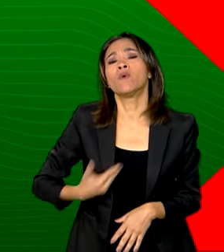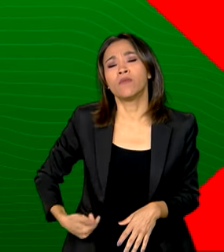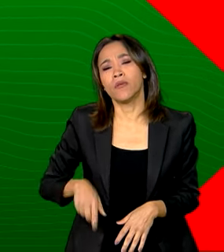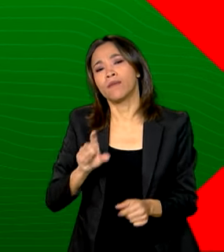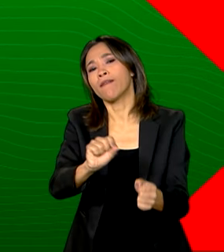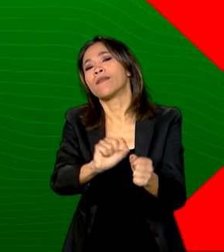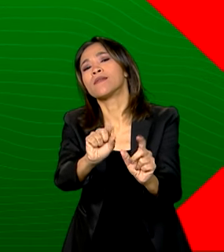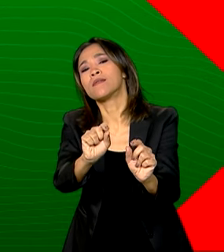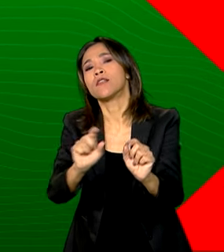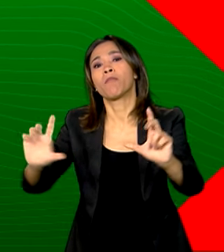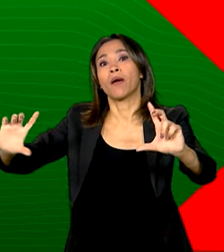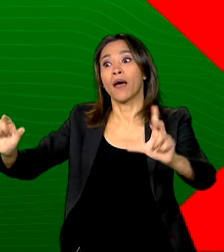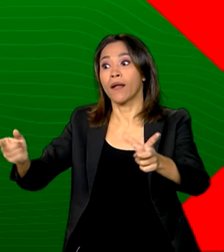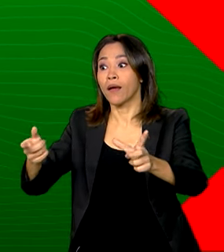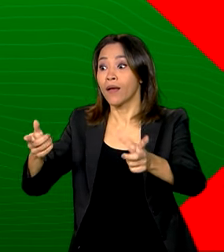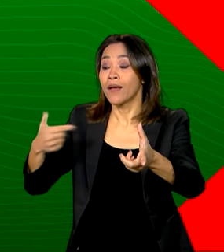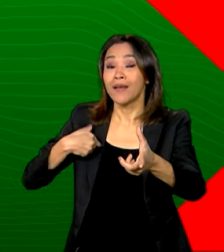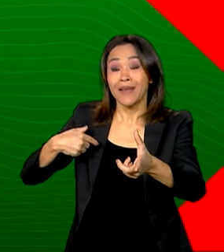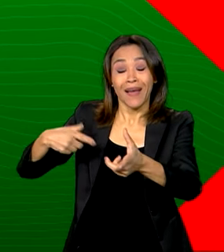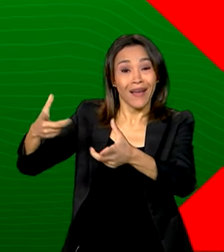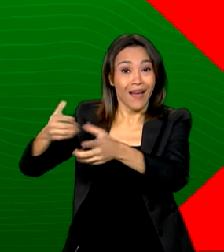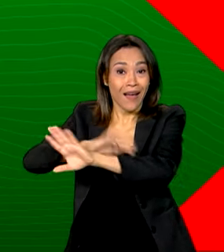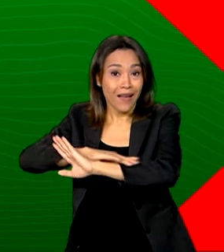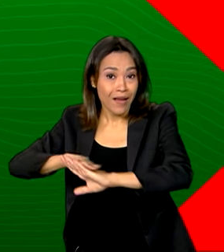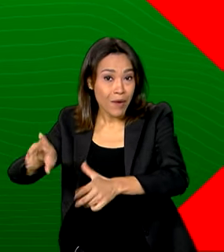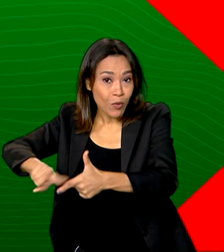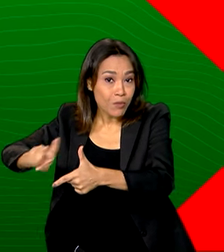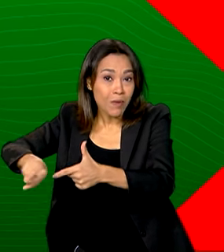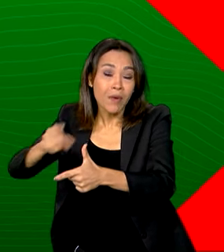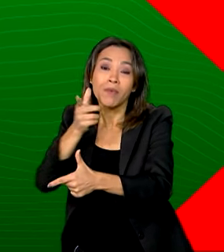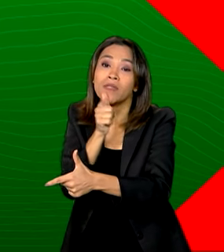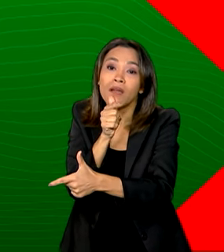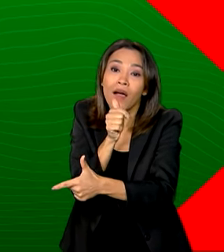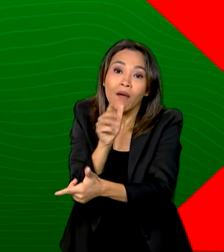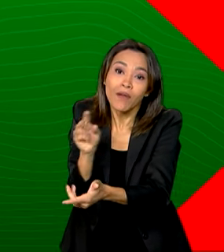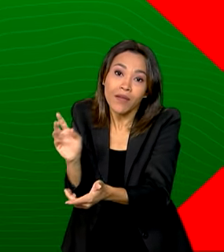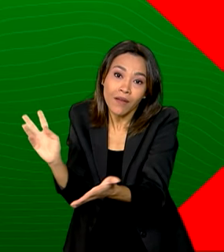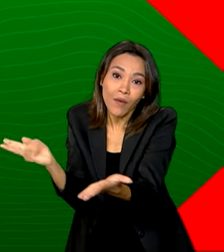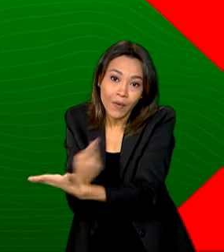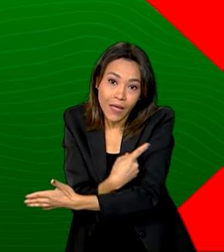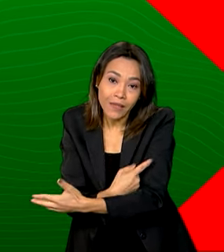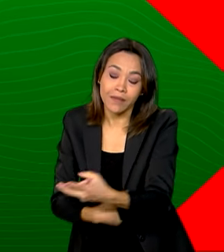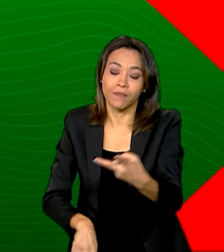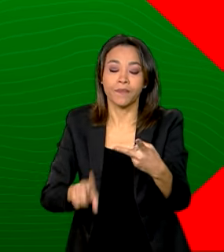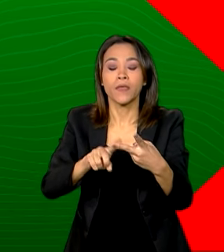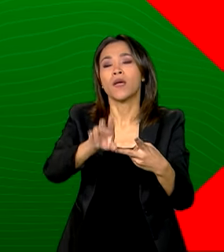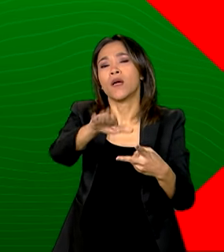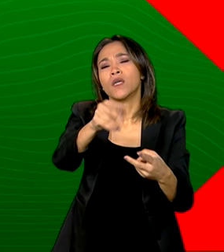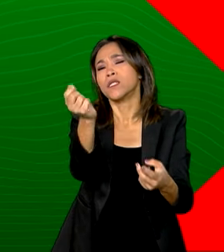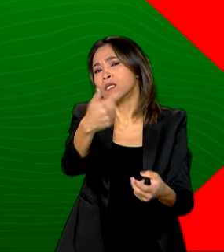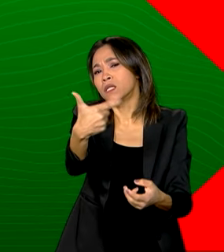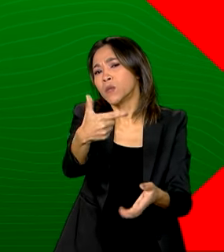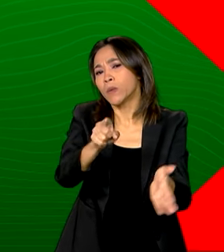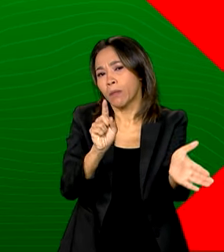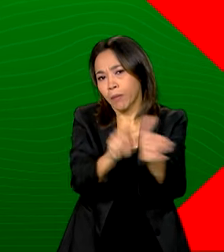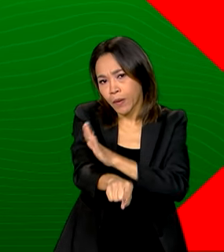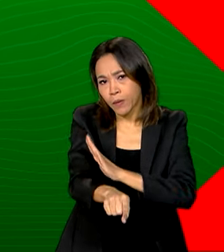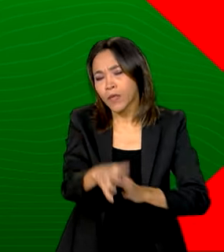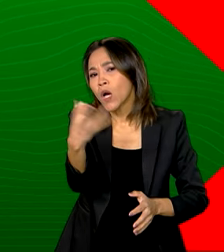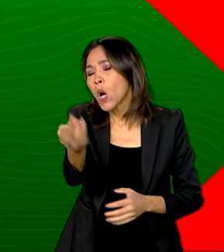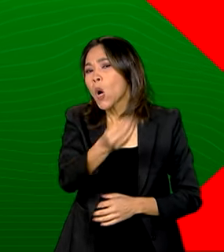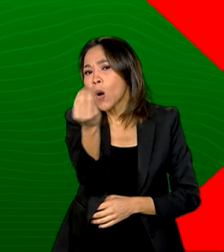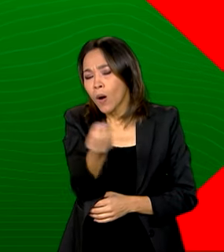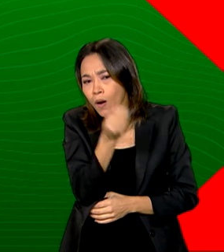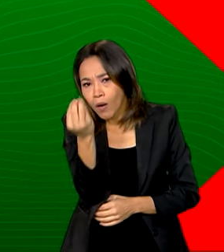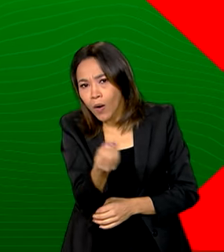questão da água e alavancar esse desenvolvimento Regional do Agreste e a segunda pergunta é como recuperar o protagonismo